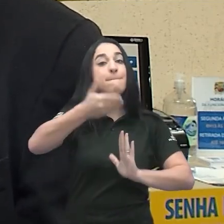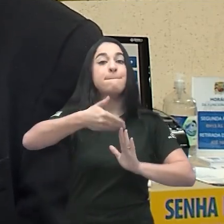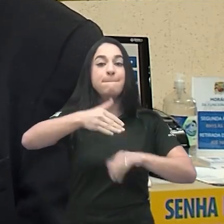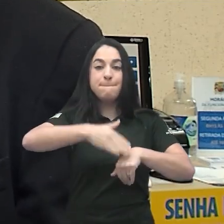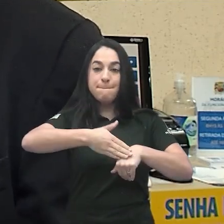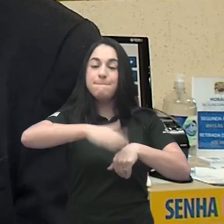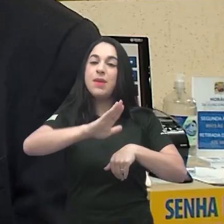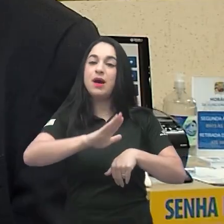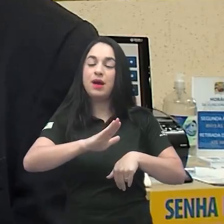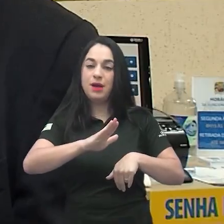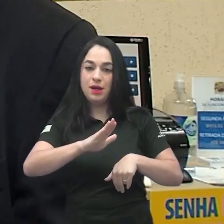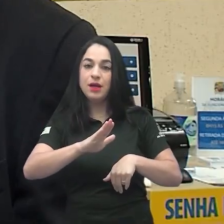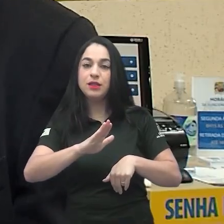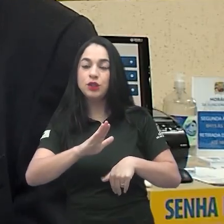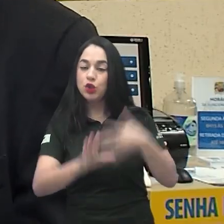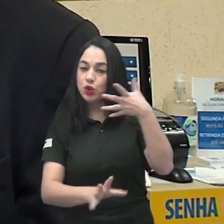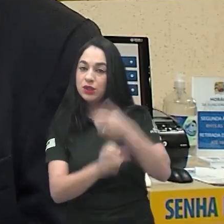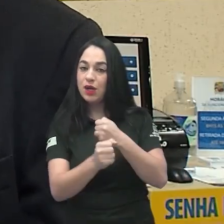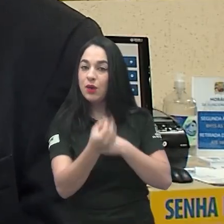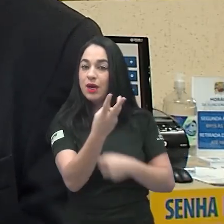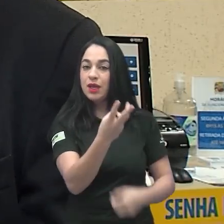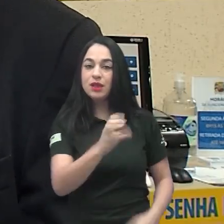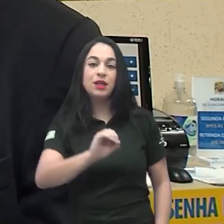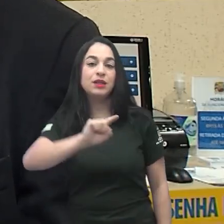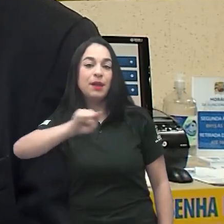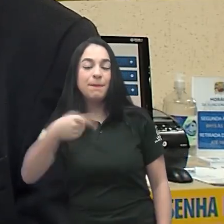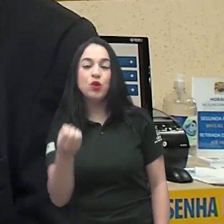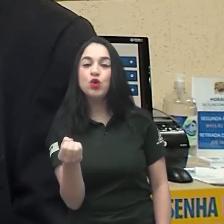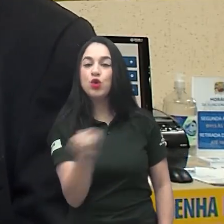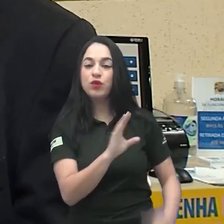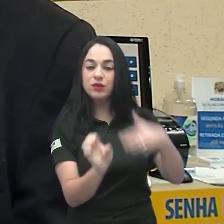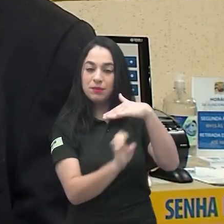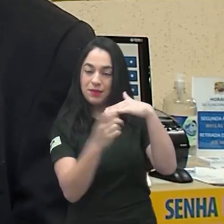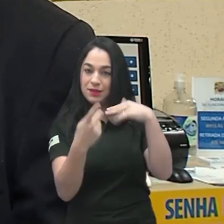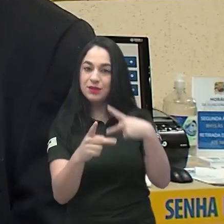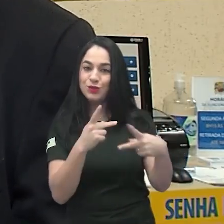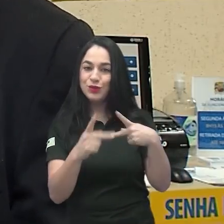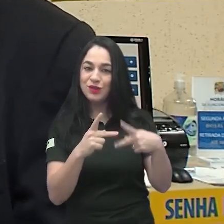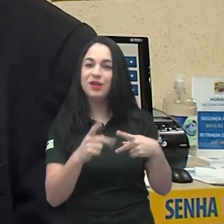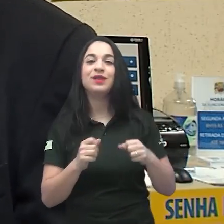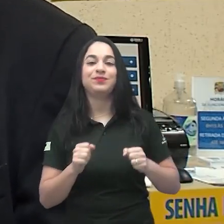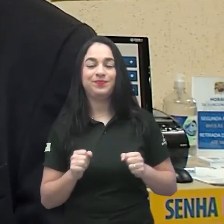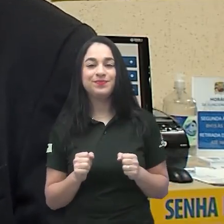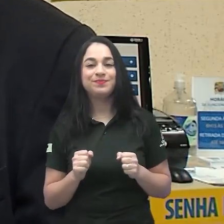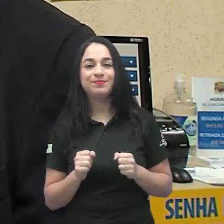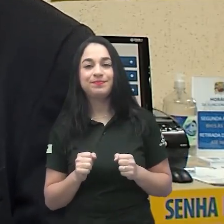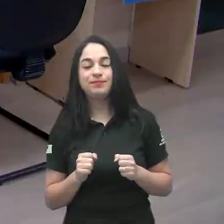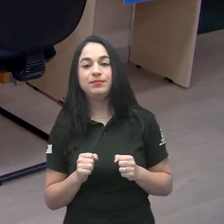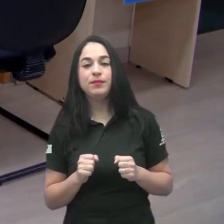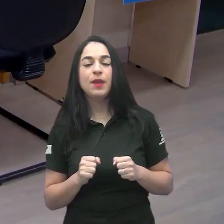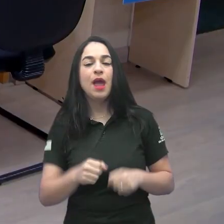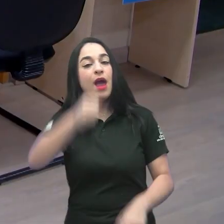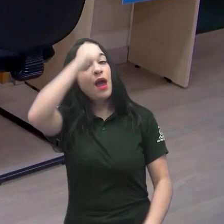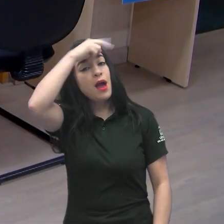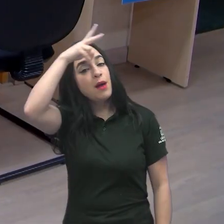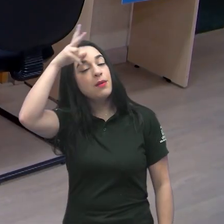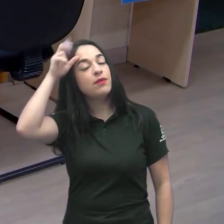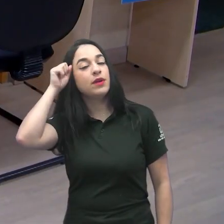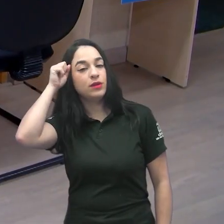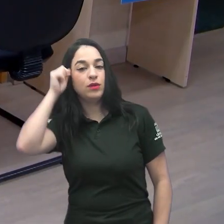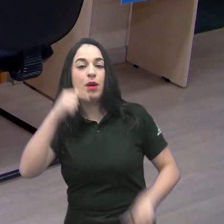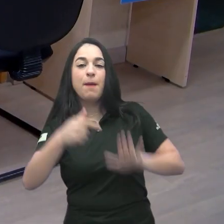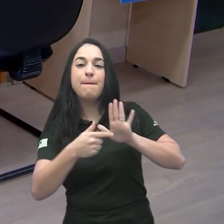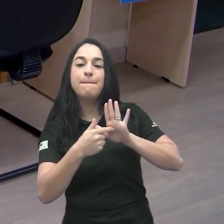história, que acreditamos que vamos chegar na marca de 30 mil novos CNPJs em São José. Um dos